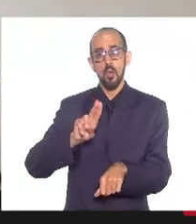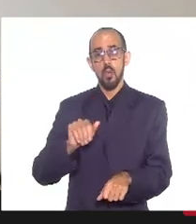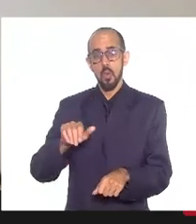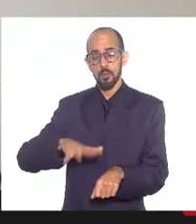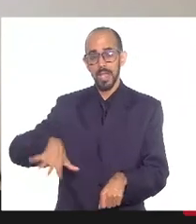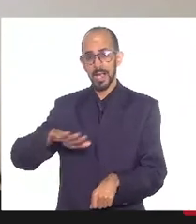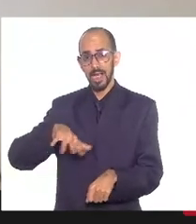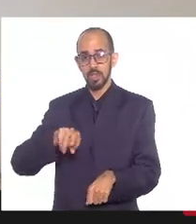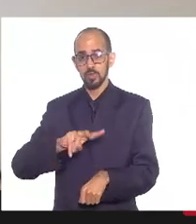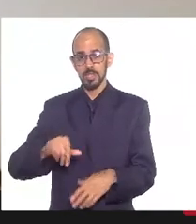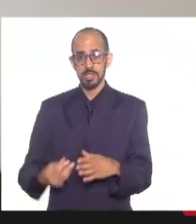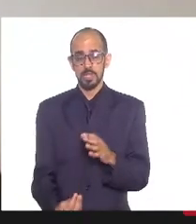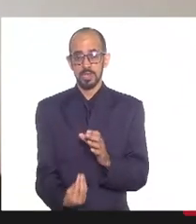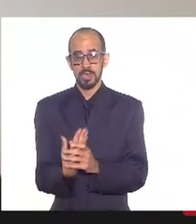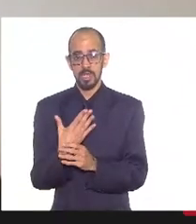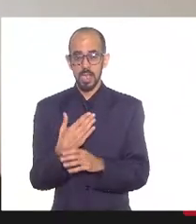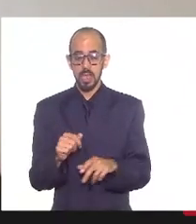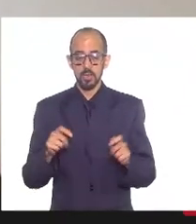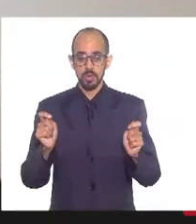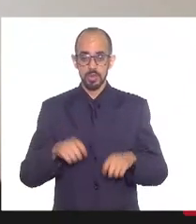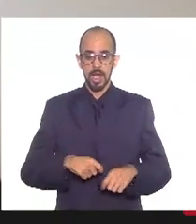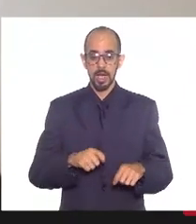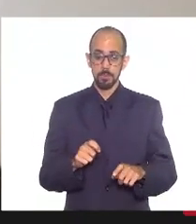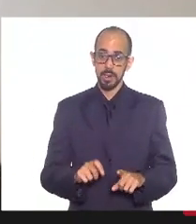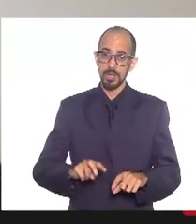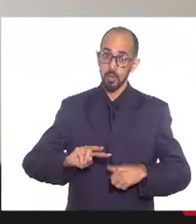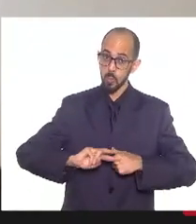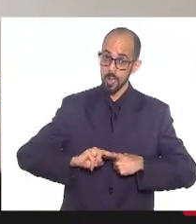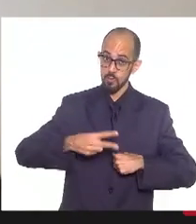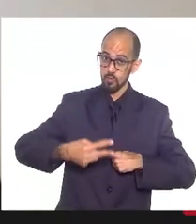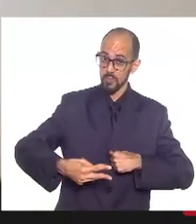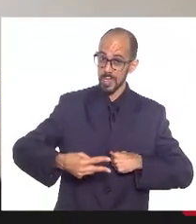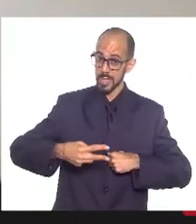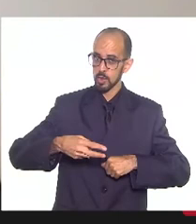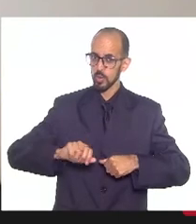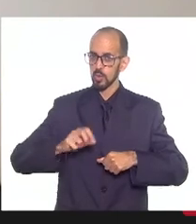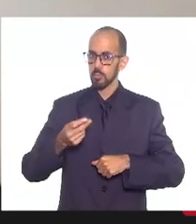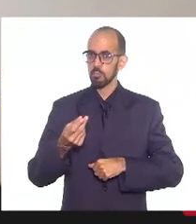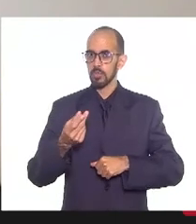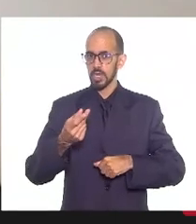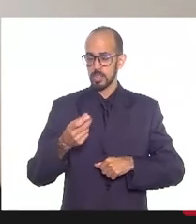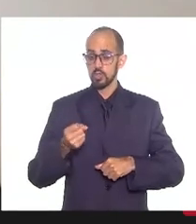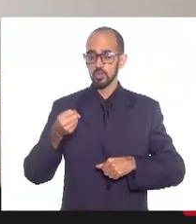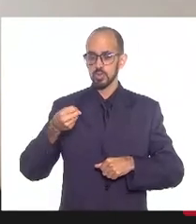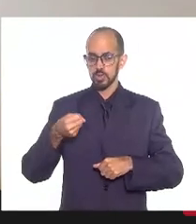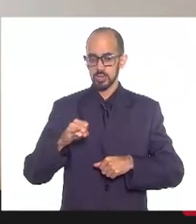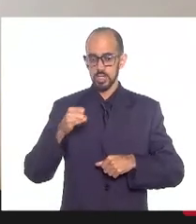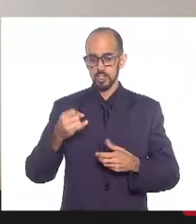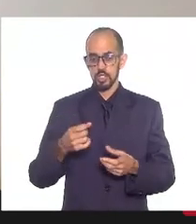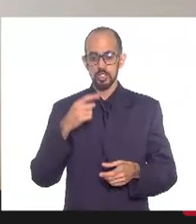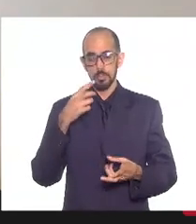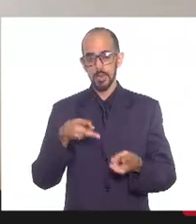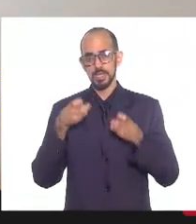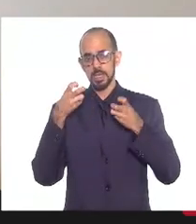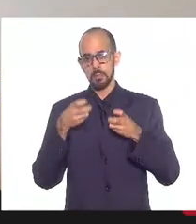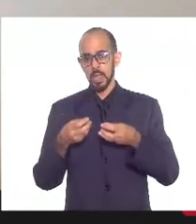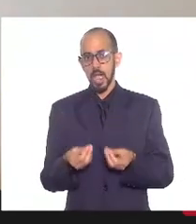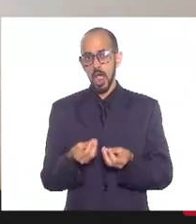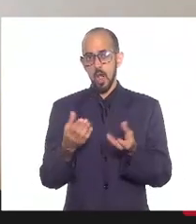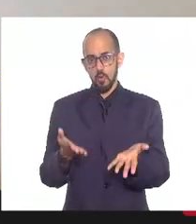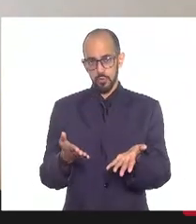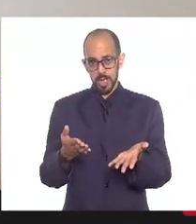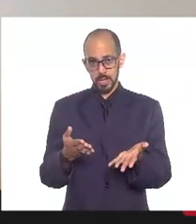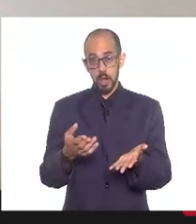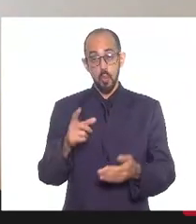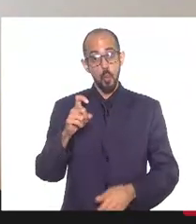poderá ter um efeito sobre preços quando houver muito mais supridores do lado da oferta. Lembramos que hoje o único ofertante é